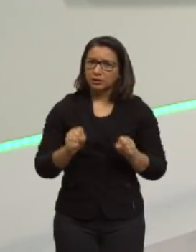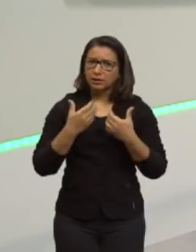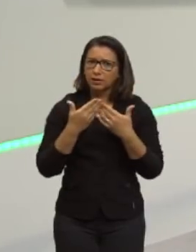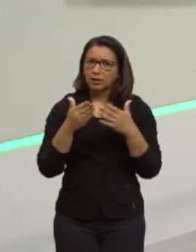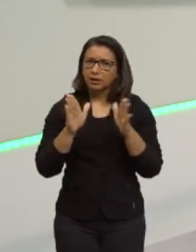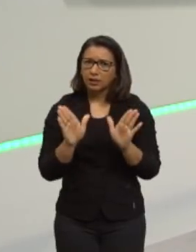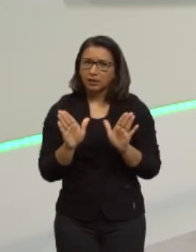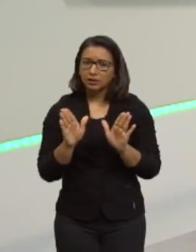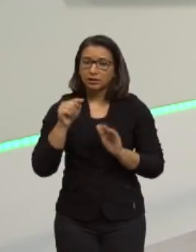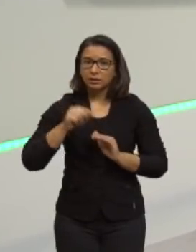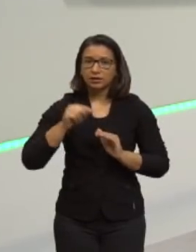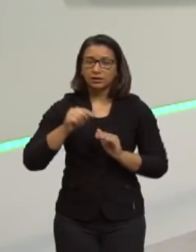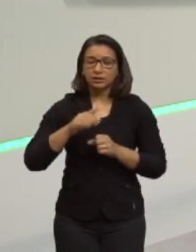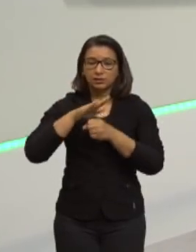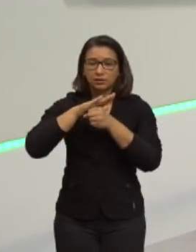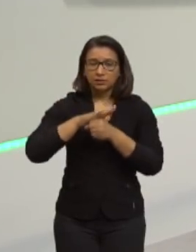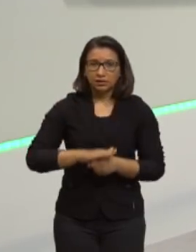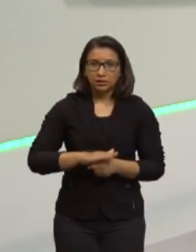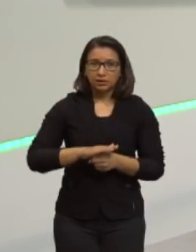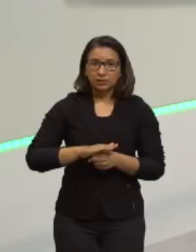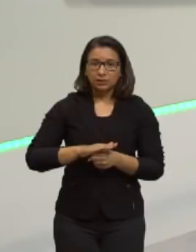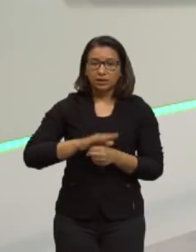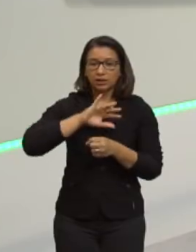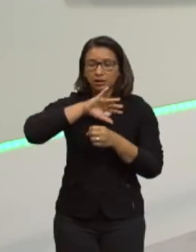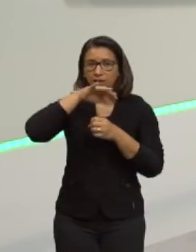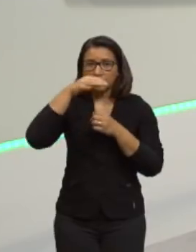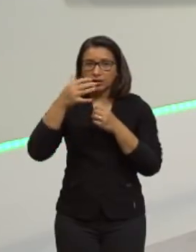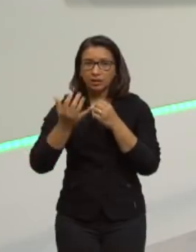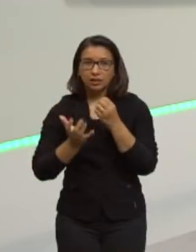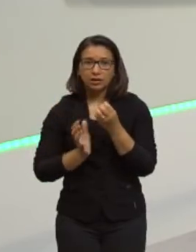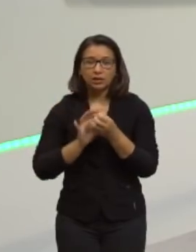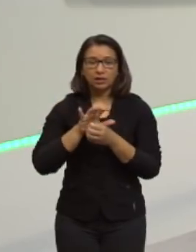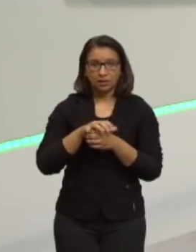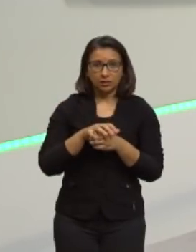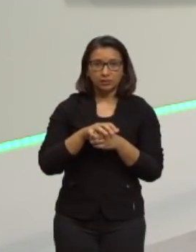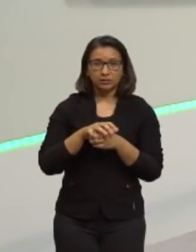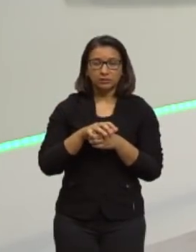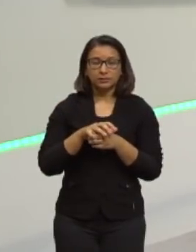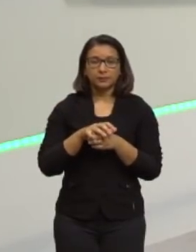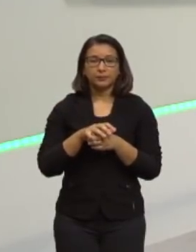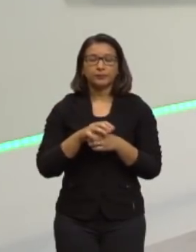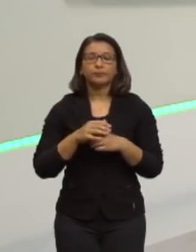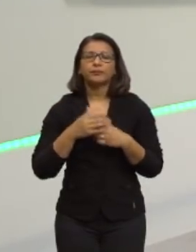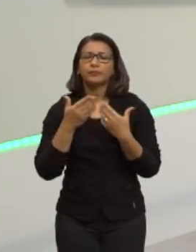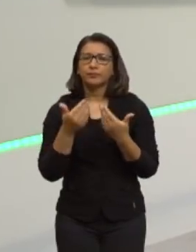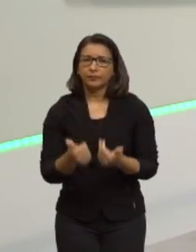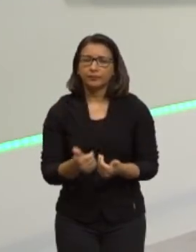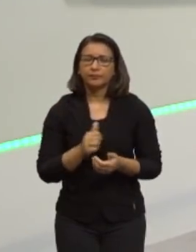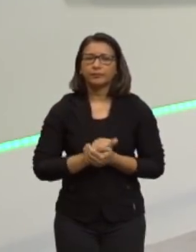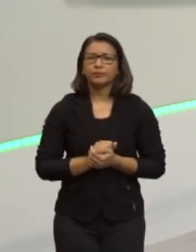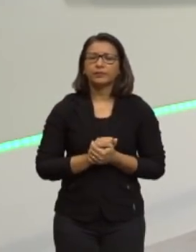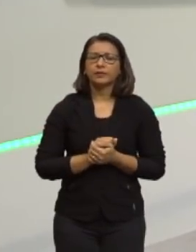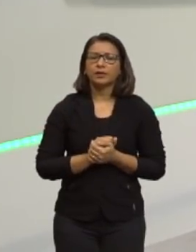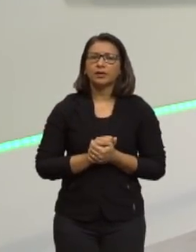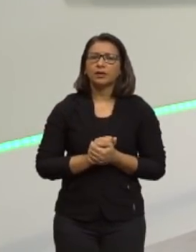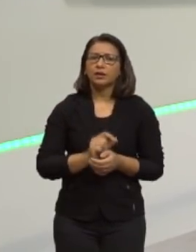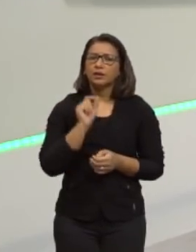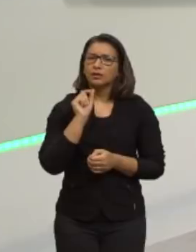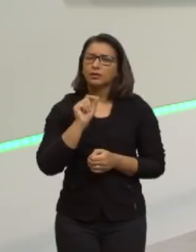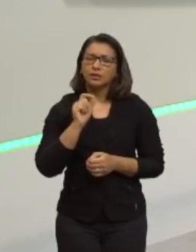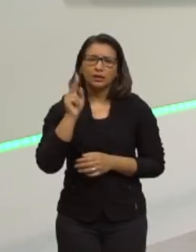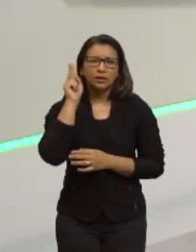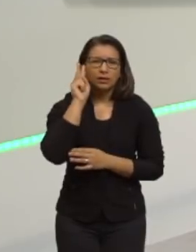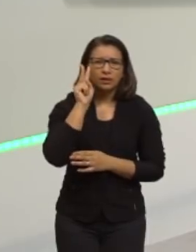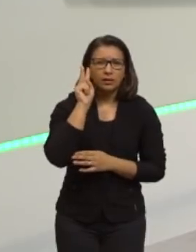com a pressão atmosférica que é de 1 atm ou 760 mm de mergulho tranquilo então olha só